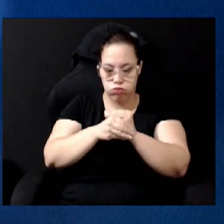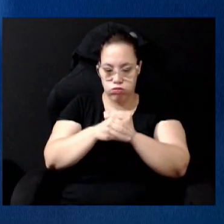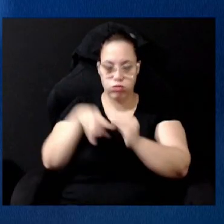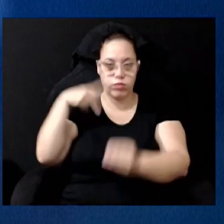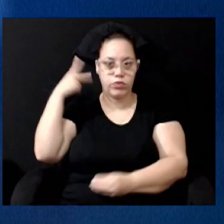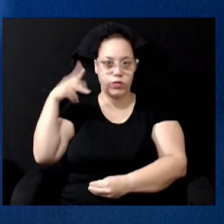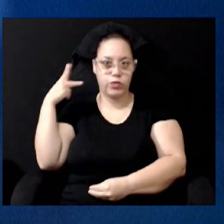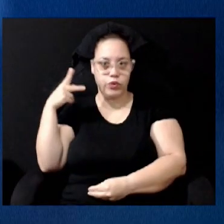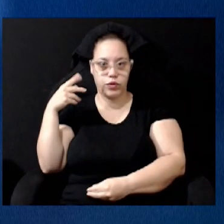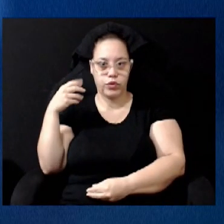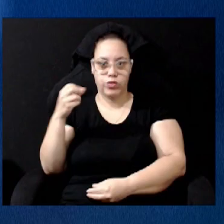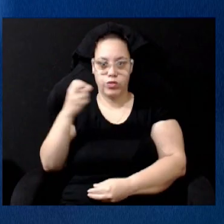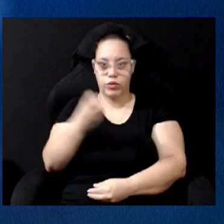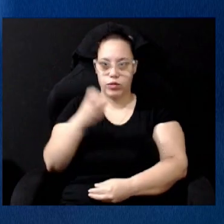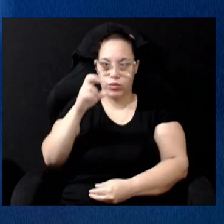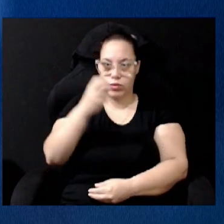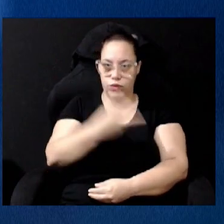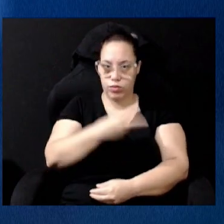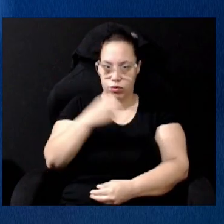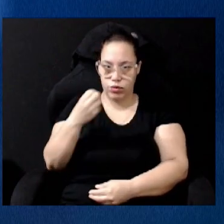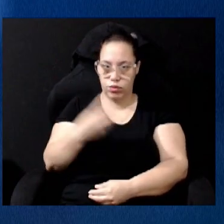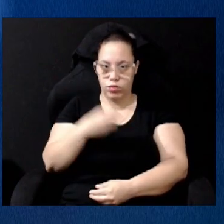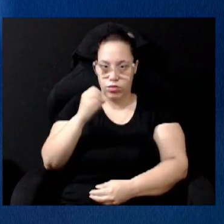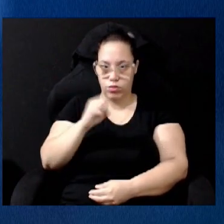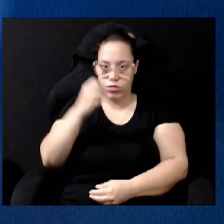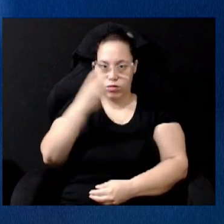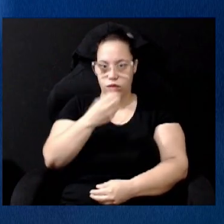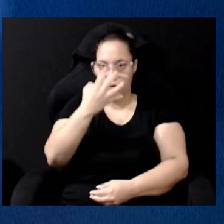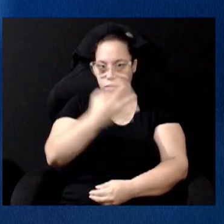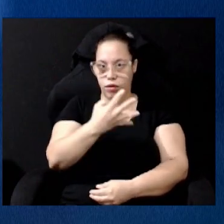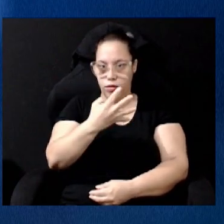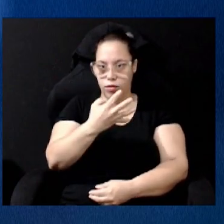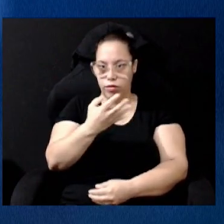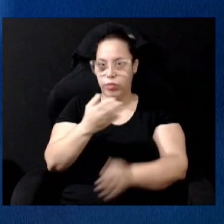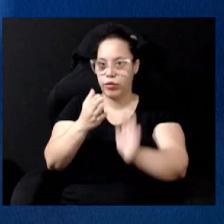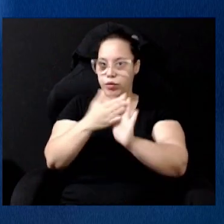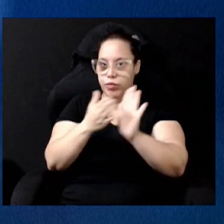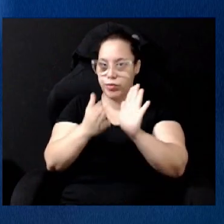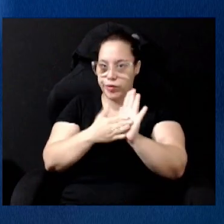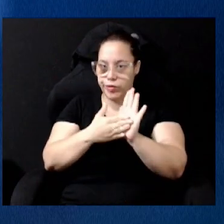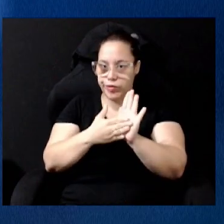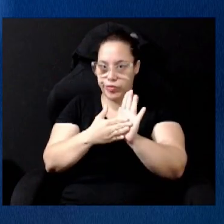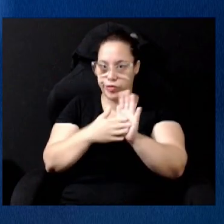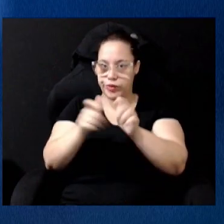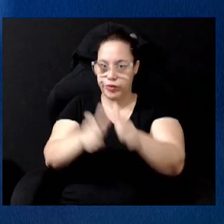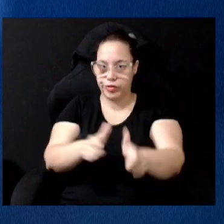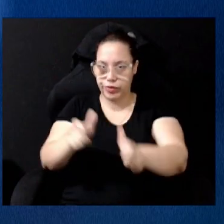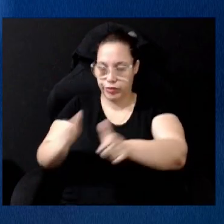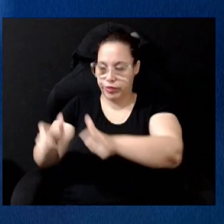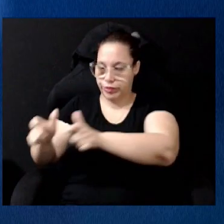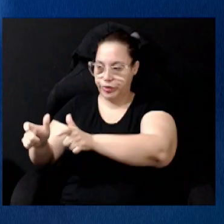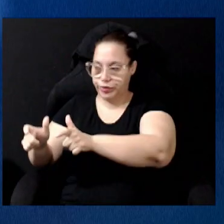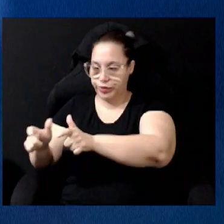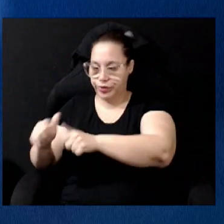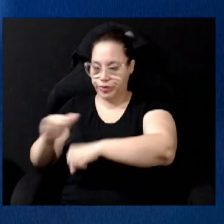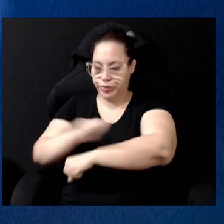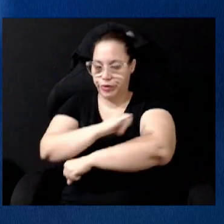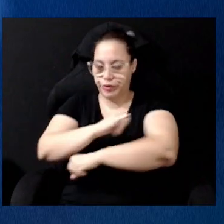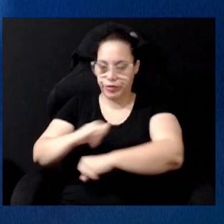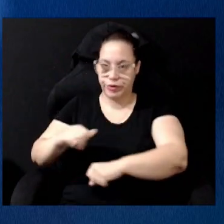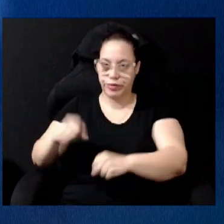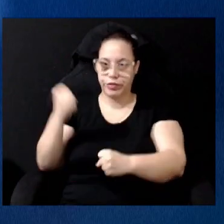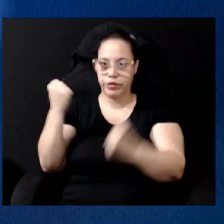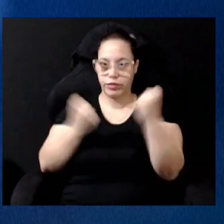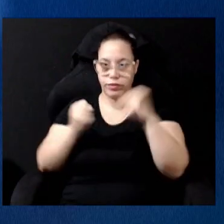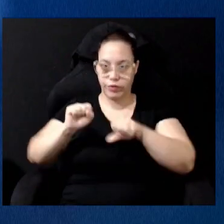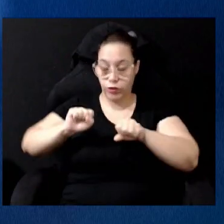número 52 de 2024, que também institui a implantação de locais estratégicos para motoristas e ciclistas no